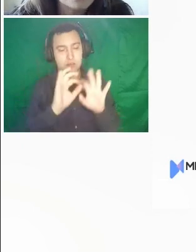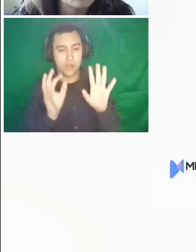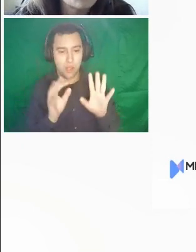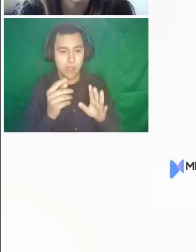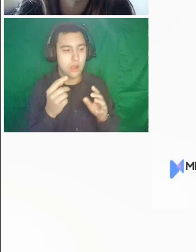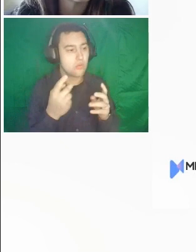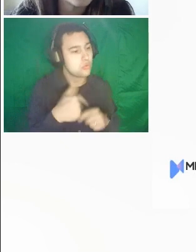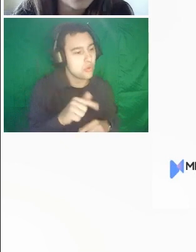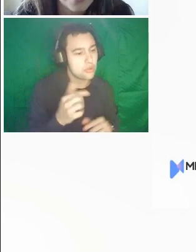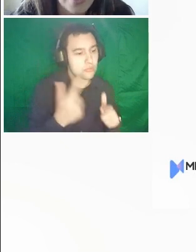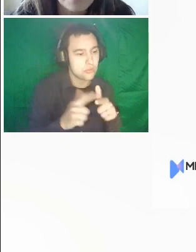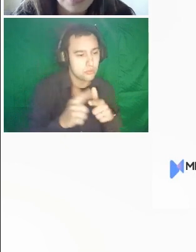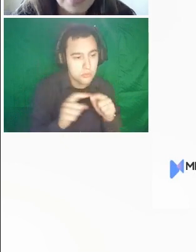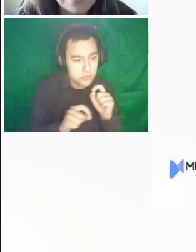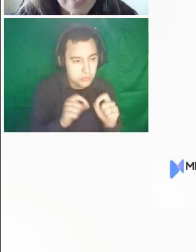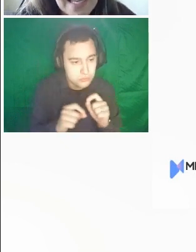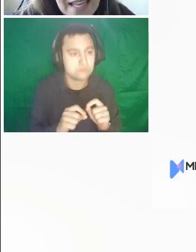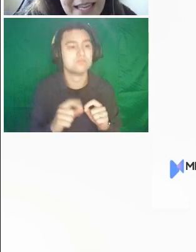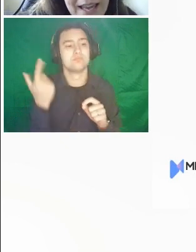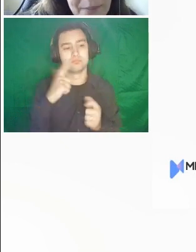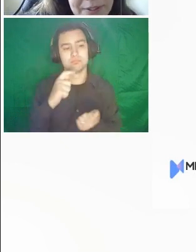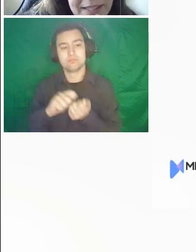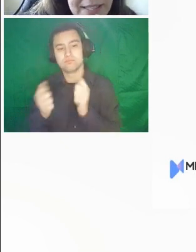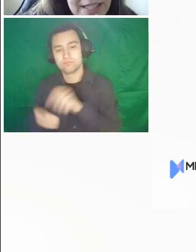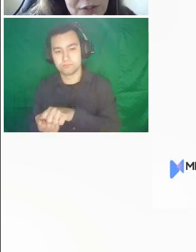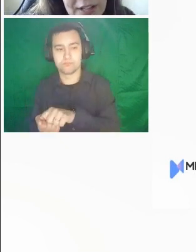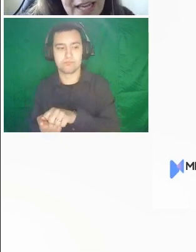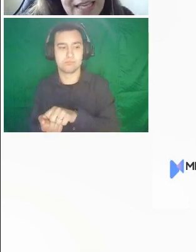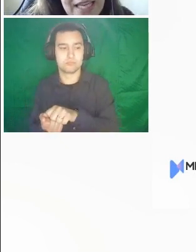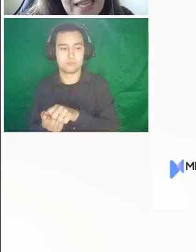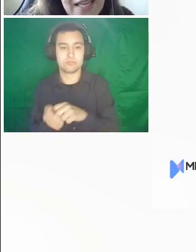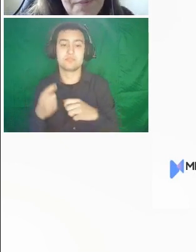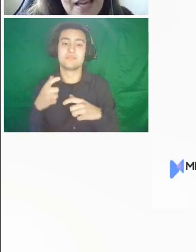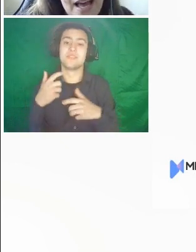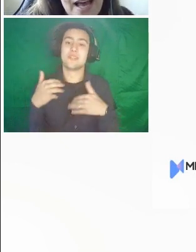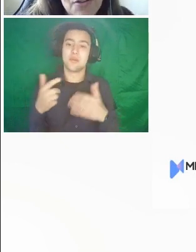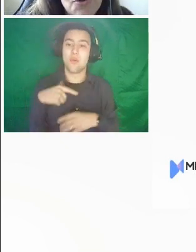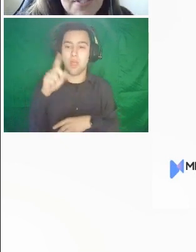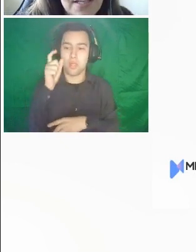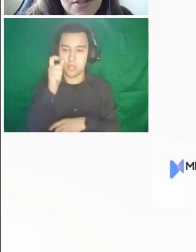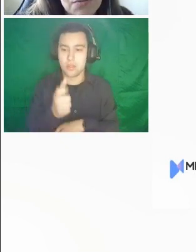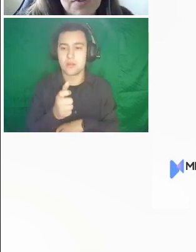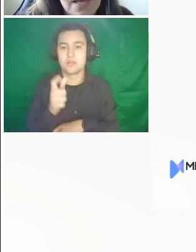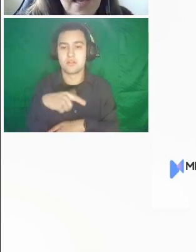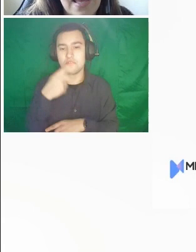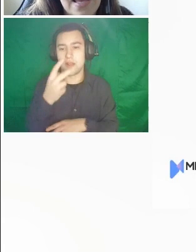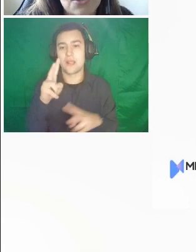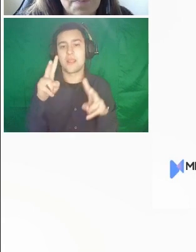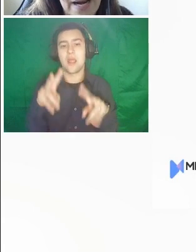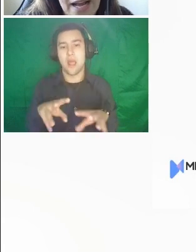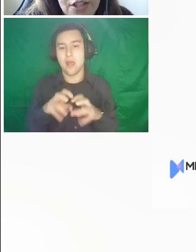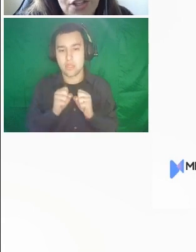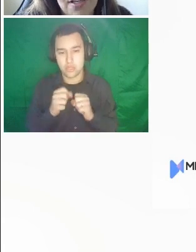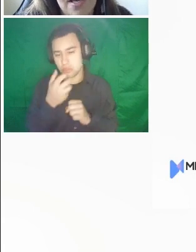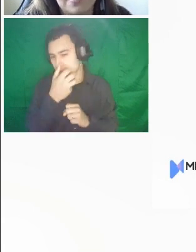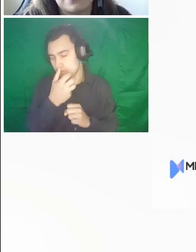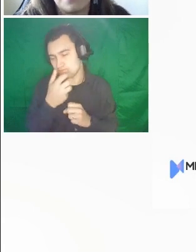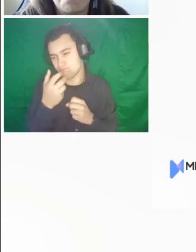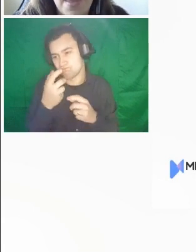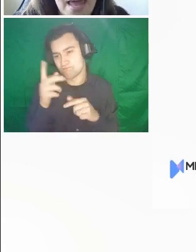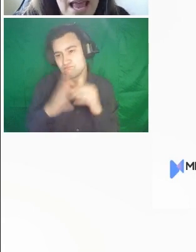desejado onde a gente quer chegar e aí é muito interessante falar aqui que a adoção eh de